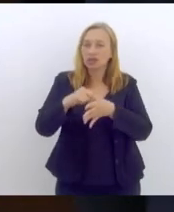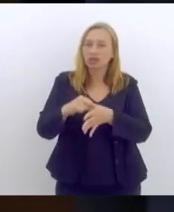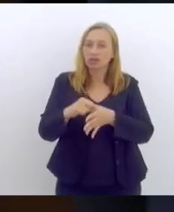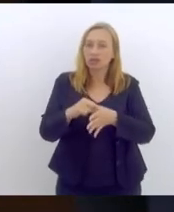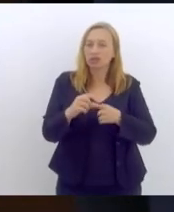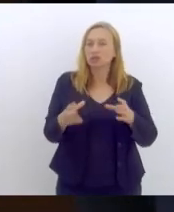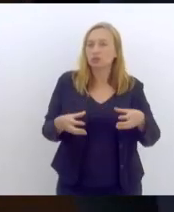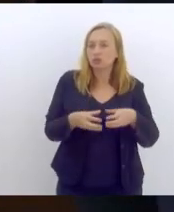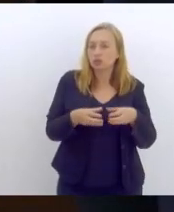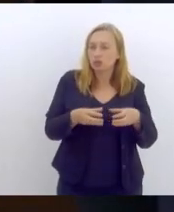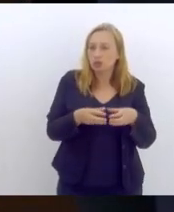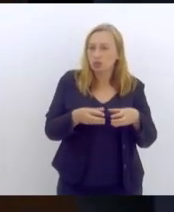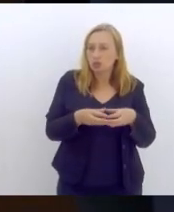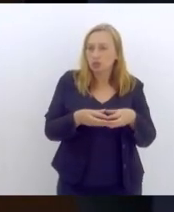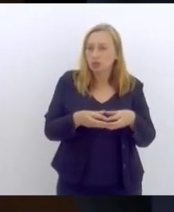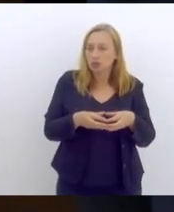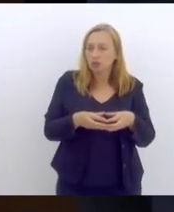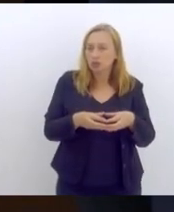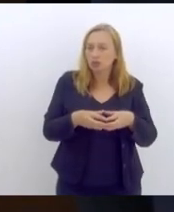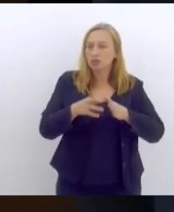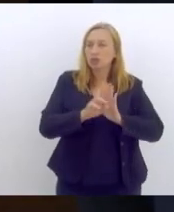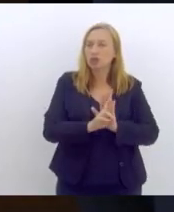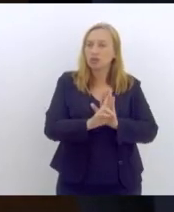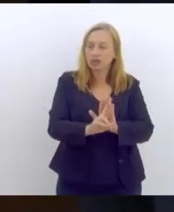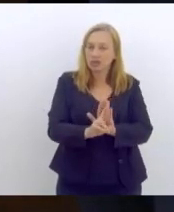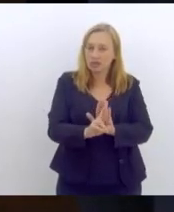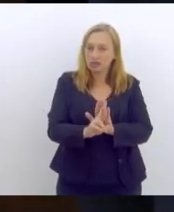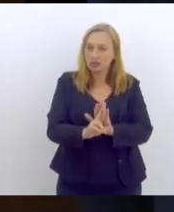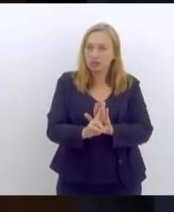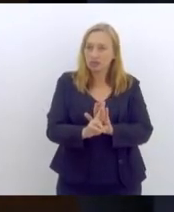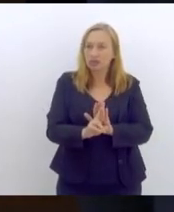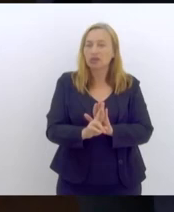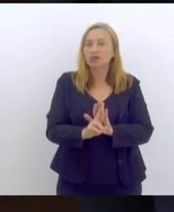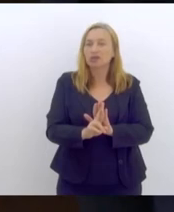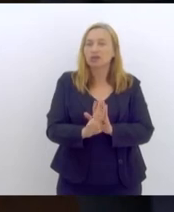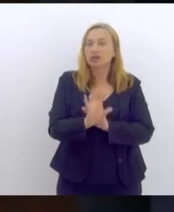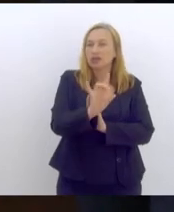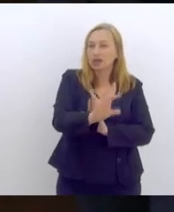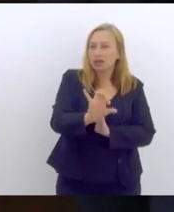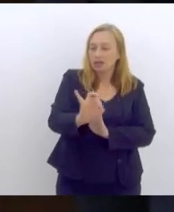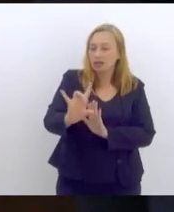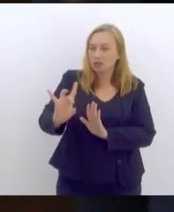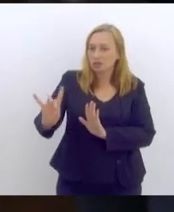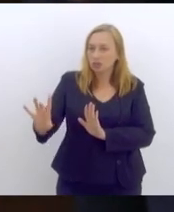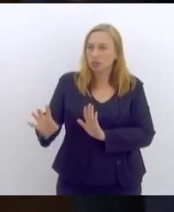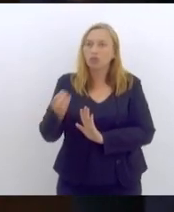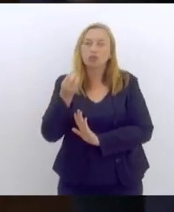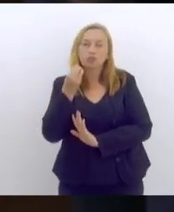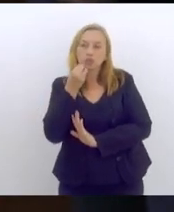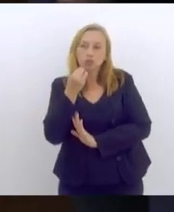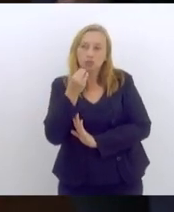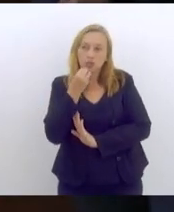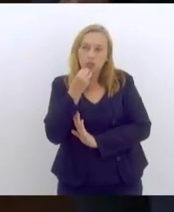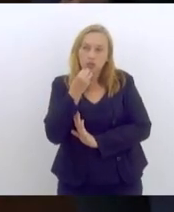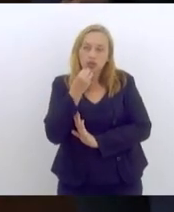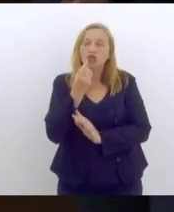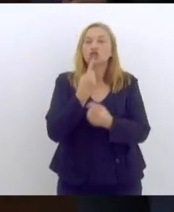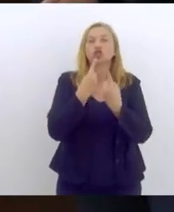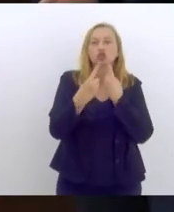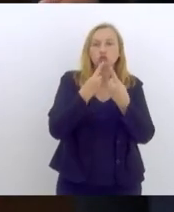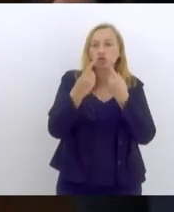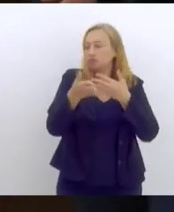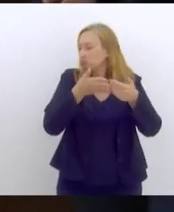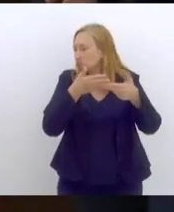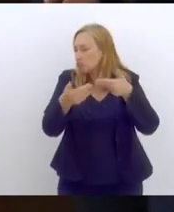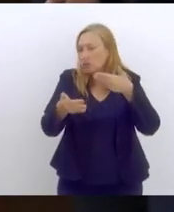bloco. Estaremos aqui para representá-los, dando a cada um deles a oportunidade de discutir qualquer tipo